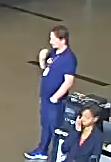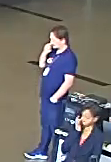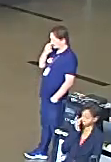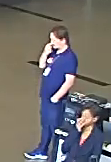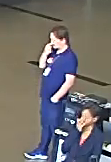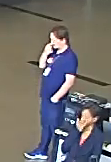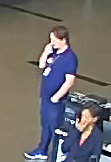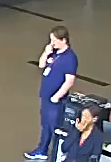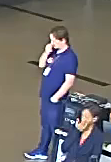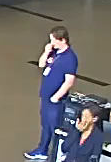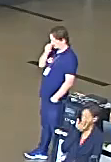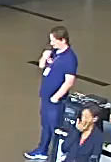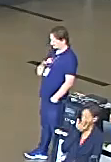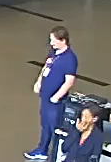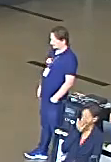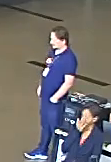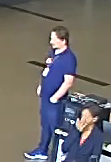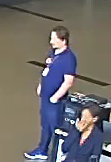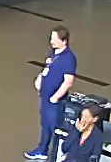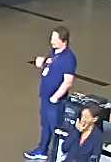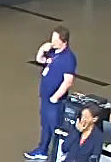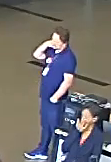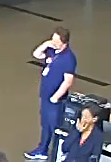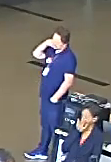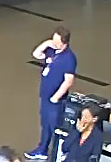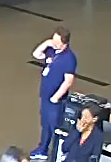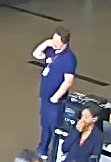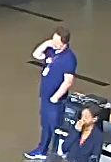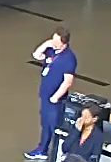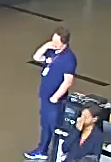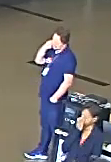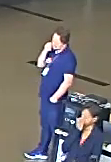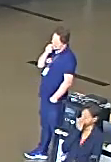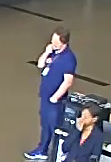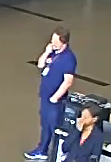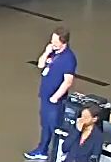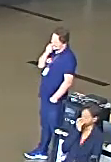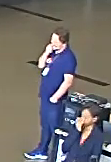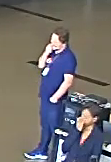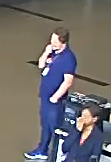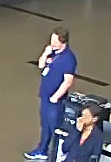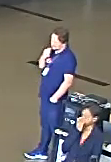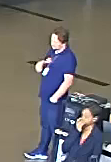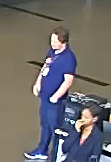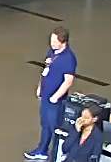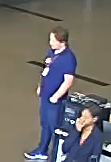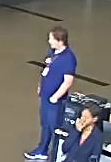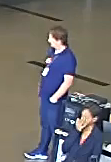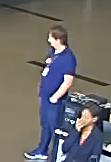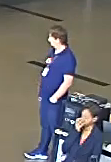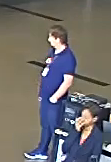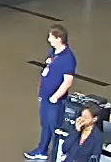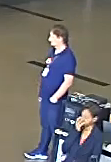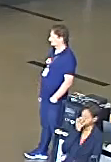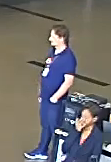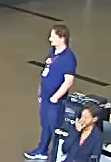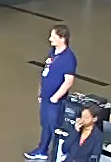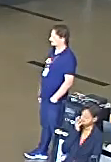da da questão do imet da r90 50 da questão da razoabilidade